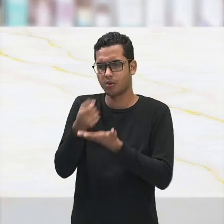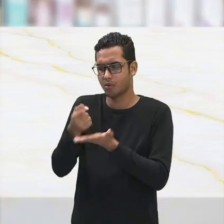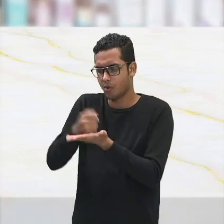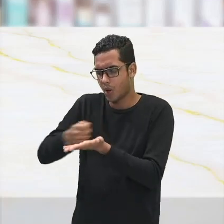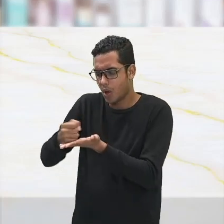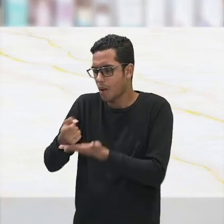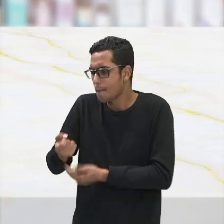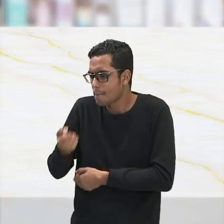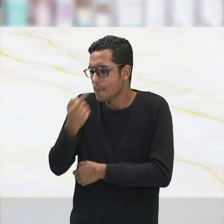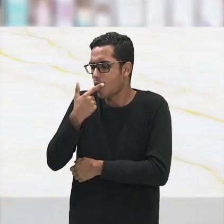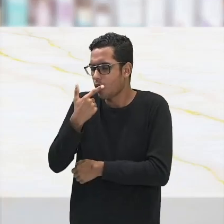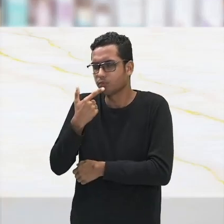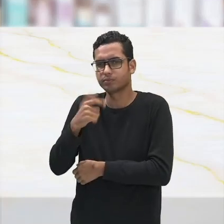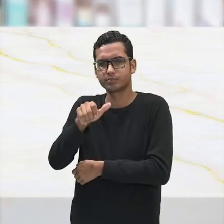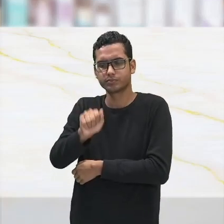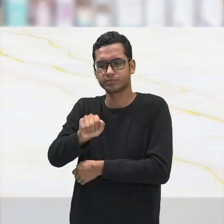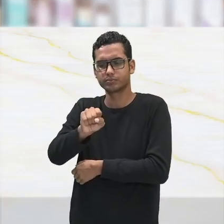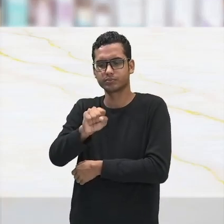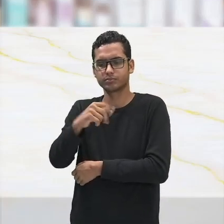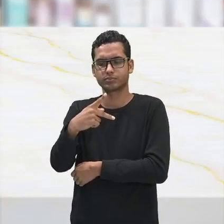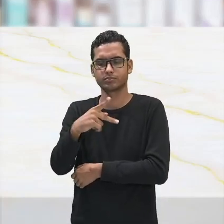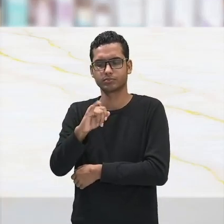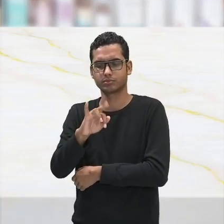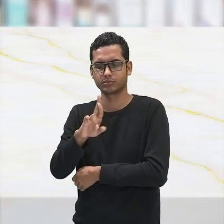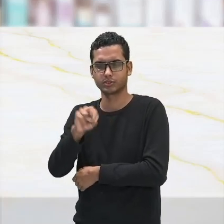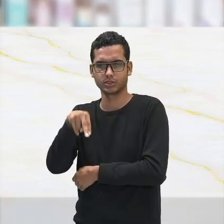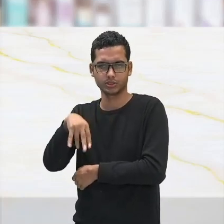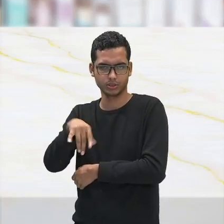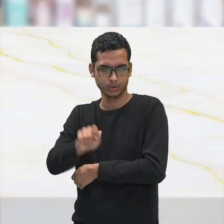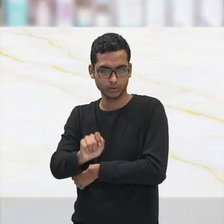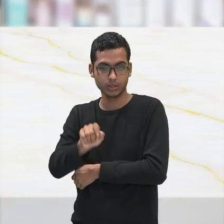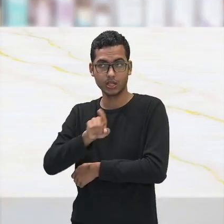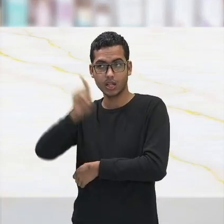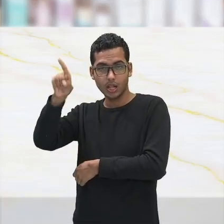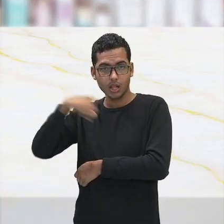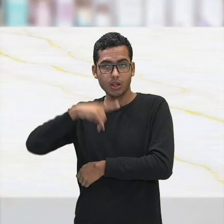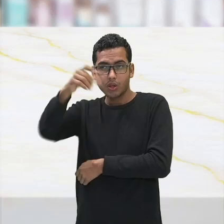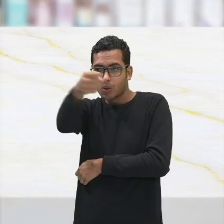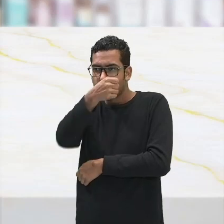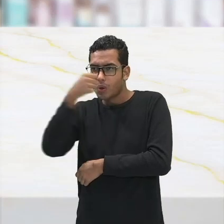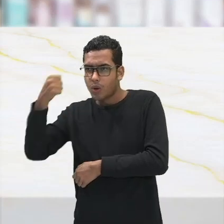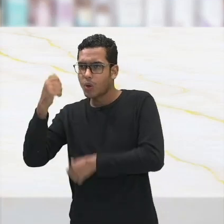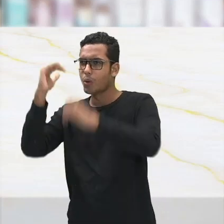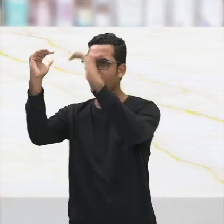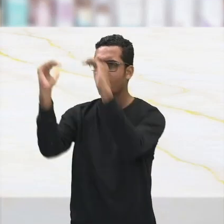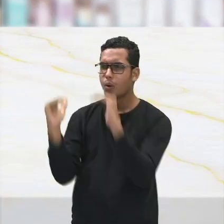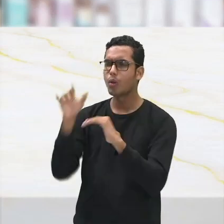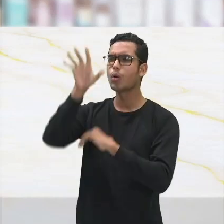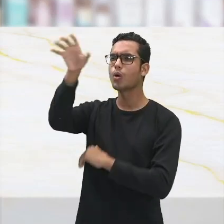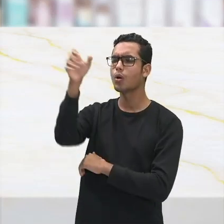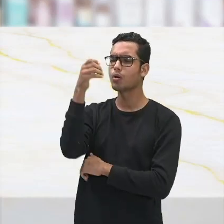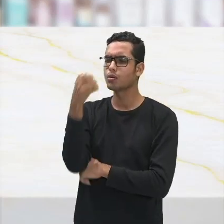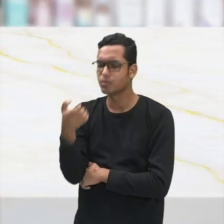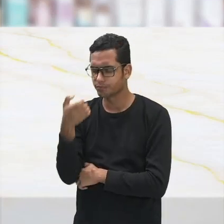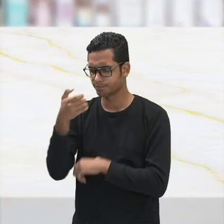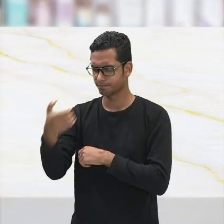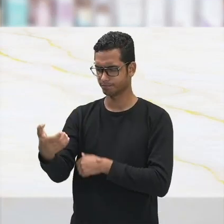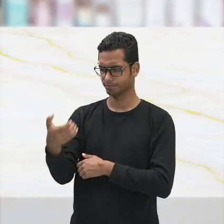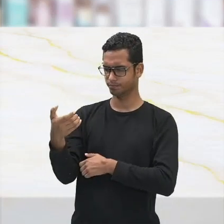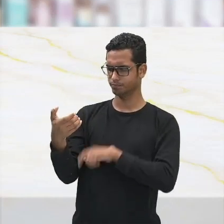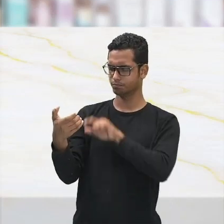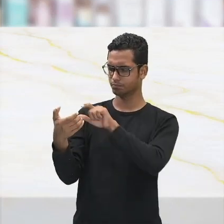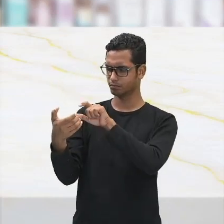né? Que fica os remédios. Aí você olha no rótulo e vê lá que a data